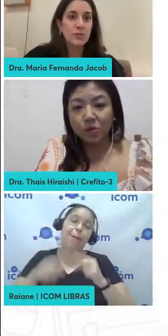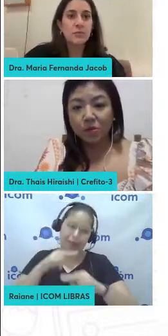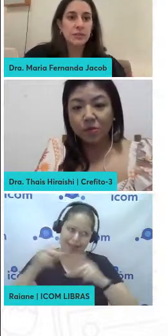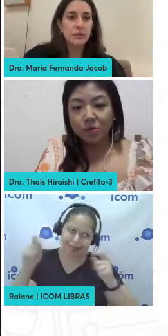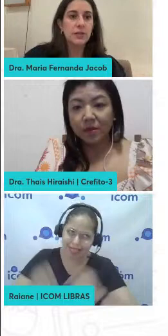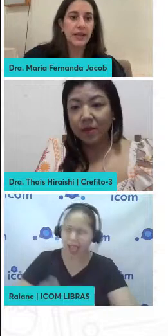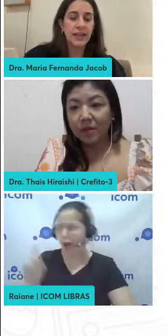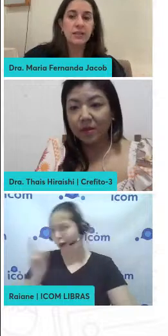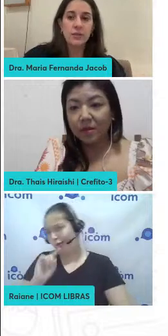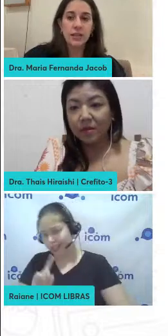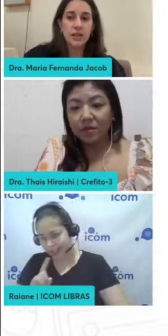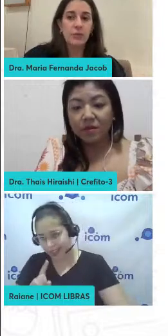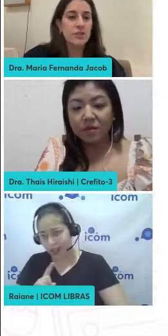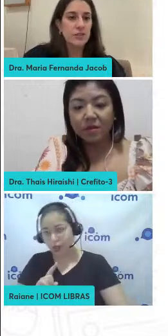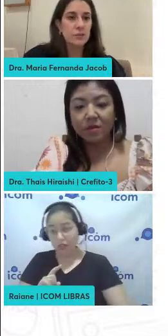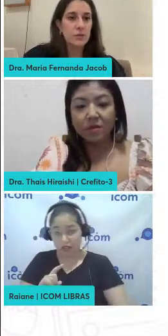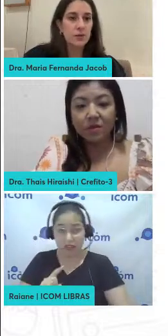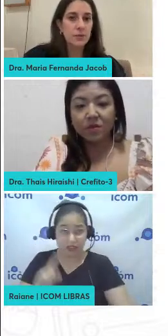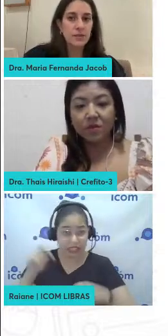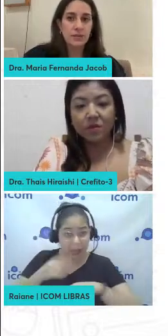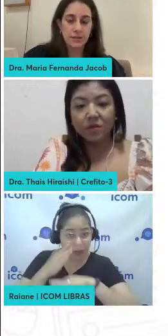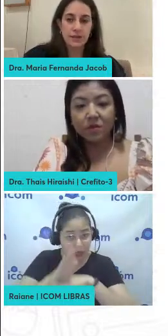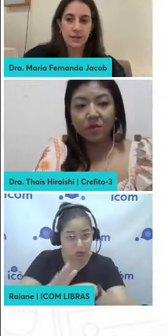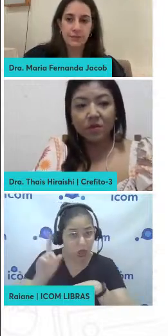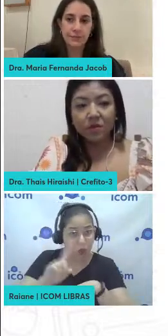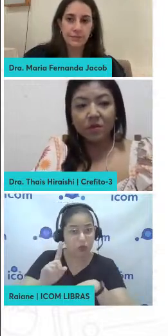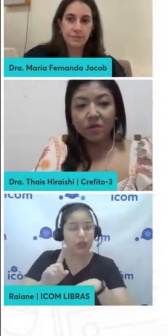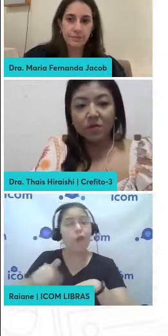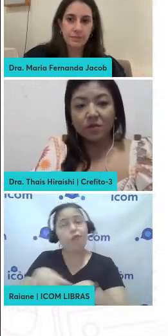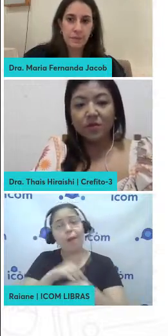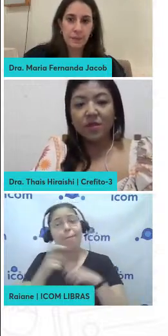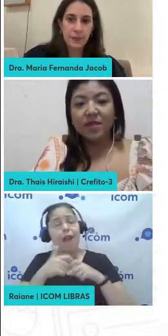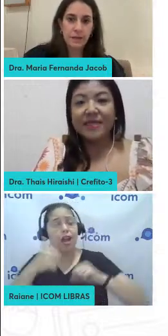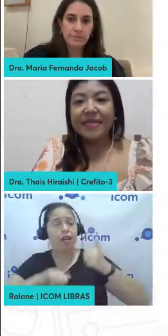não, qual é o momento correto, o que realmente essa pessoa precisa, né?